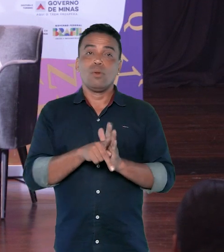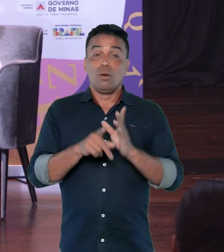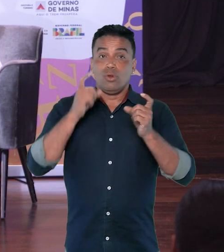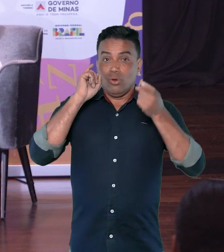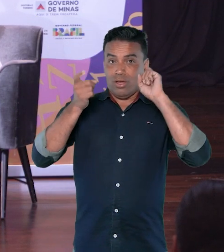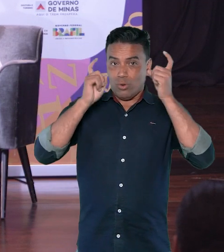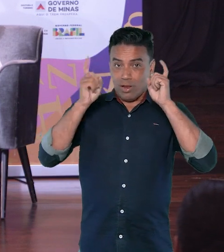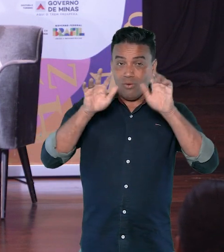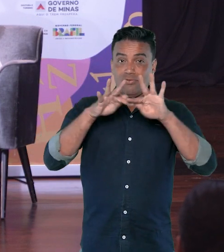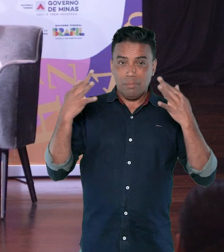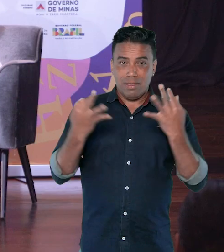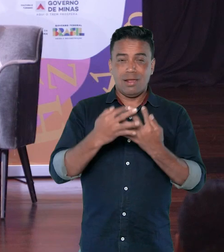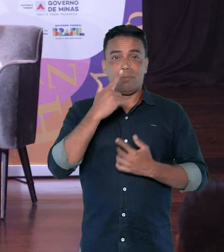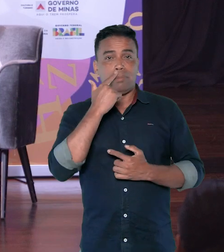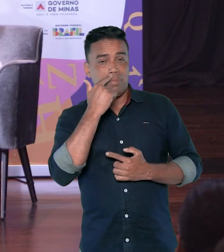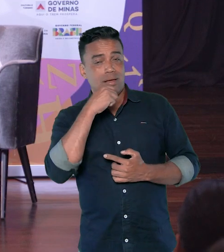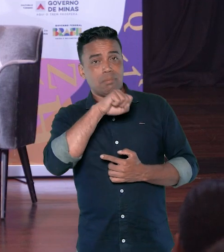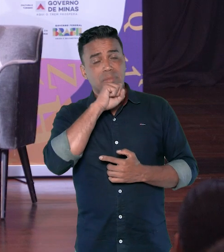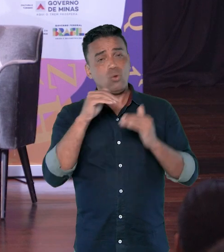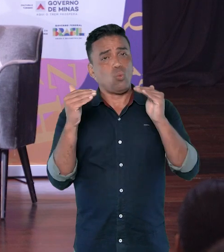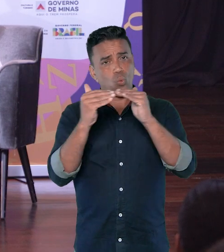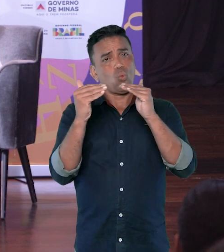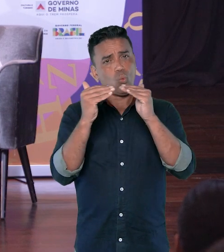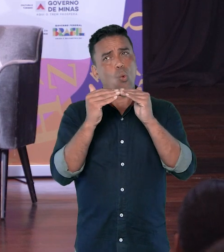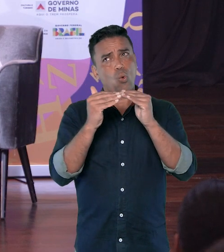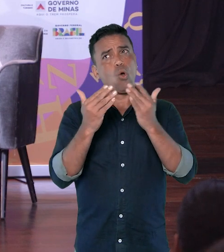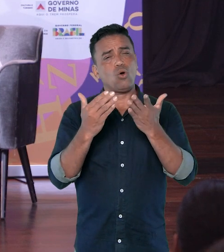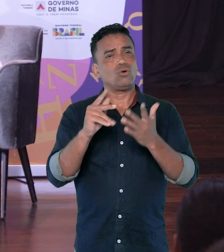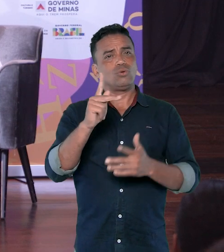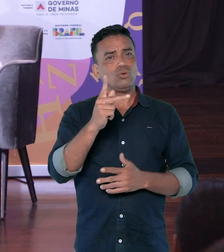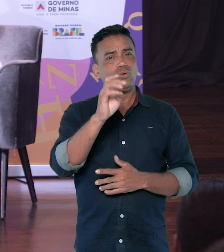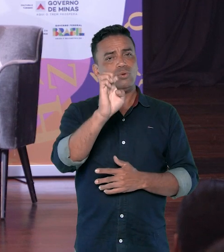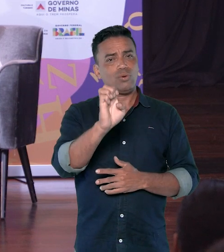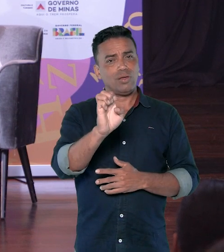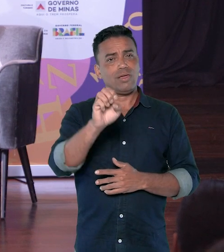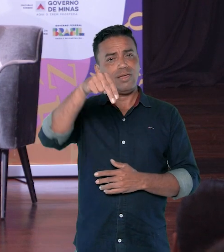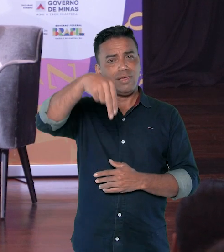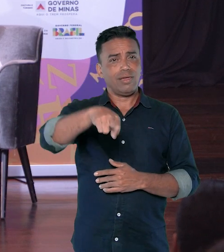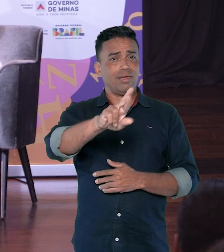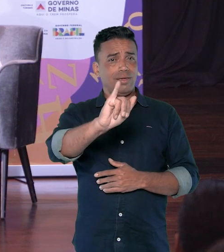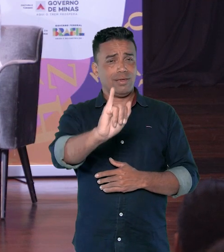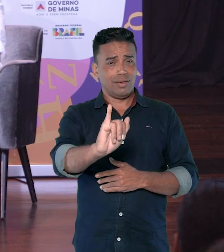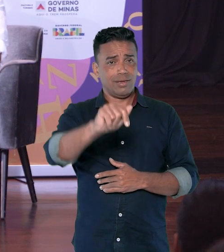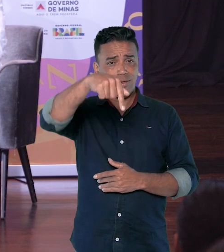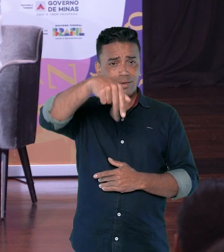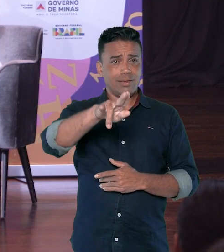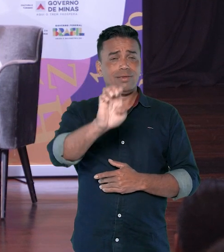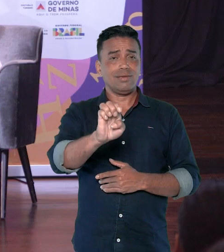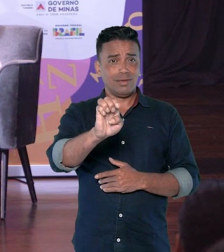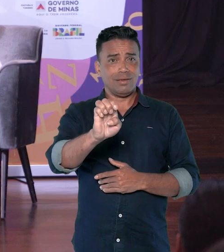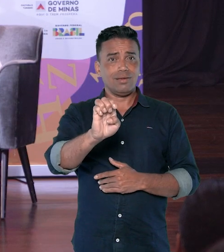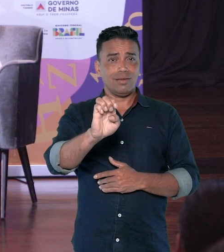de pais, eu concordo com o Henrique do Avesso da Pele, né, quando você abre as portas do